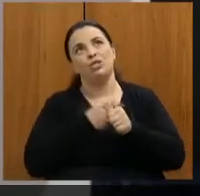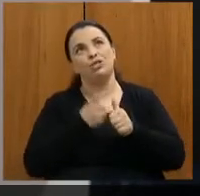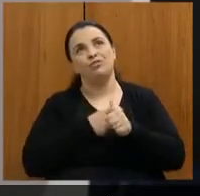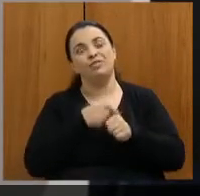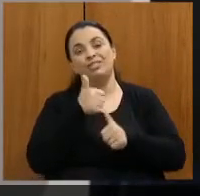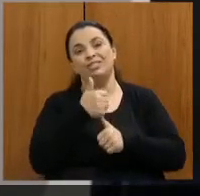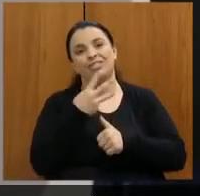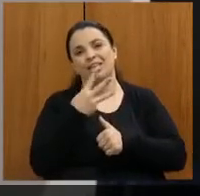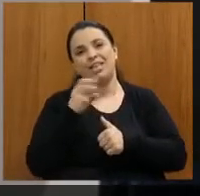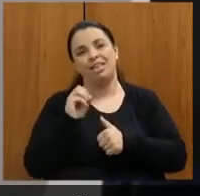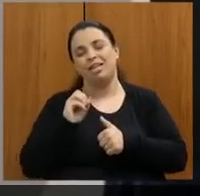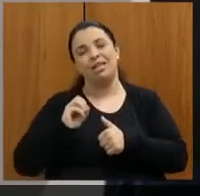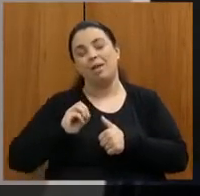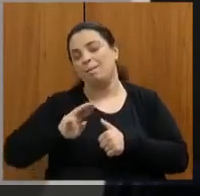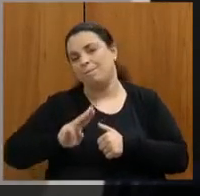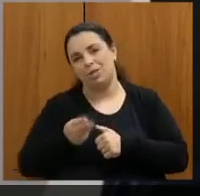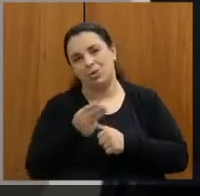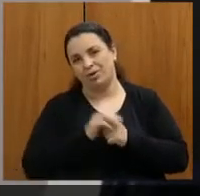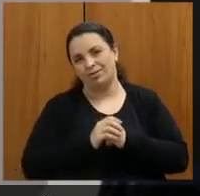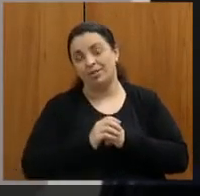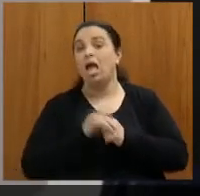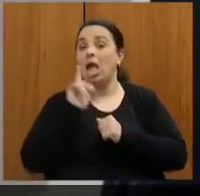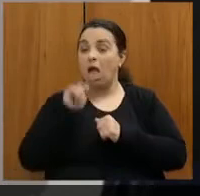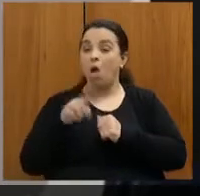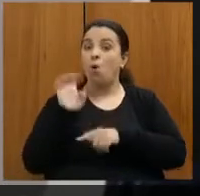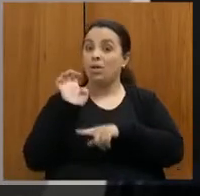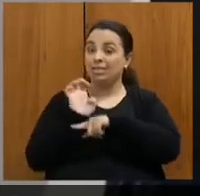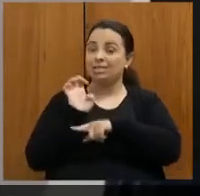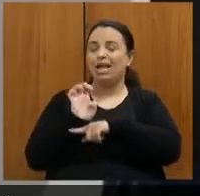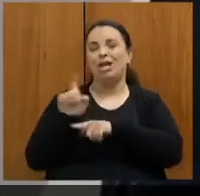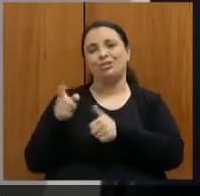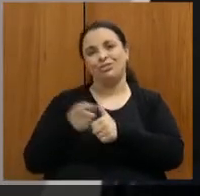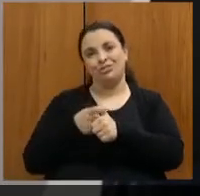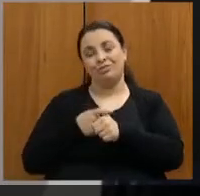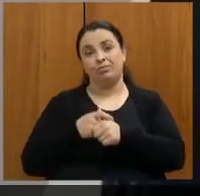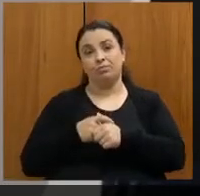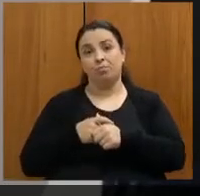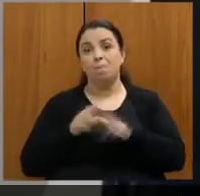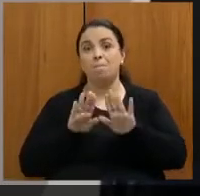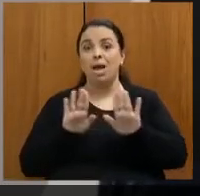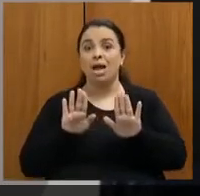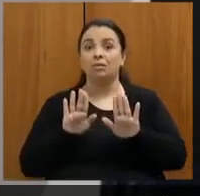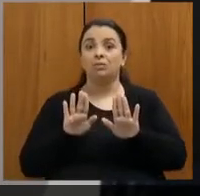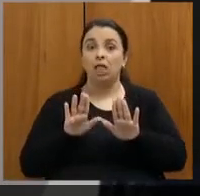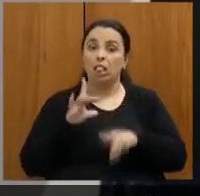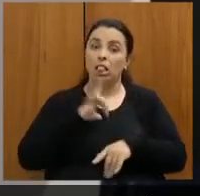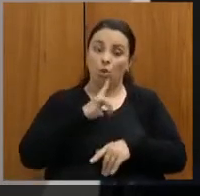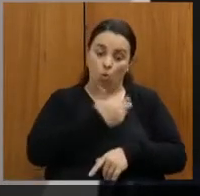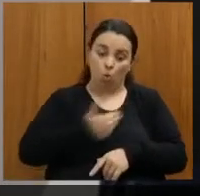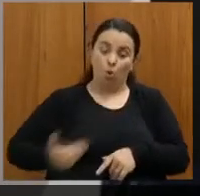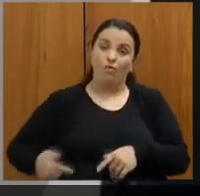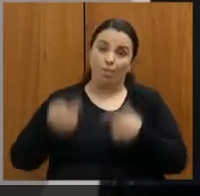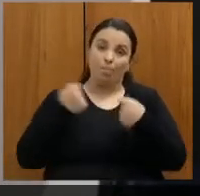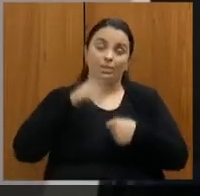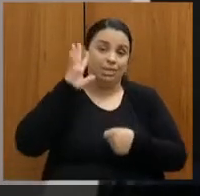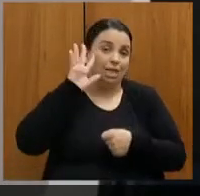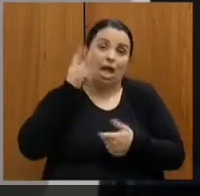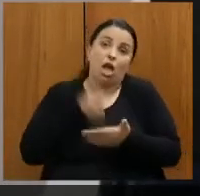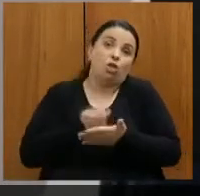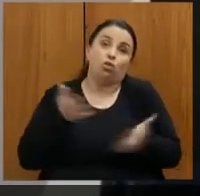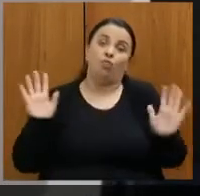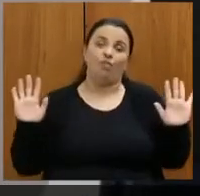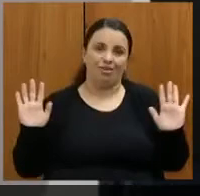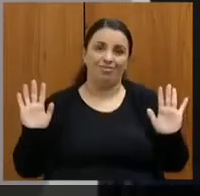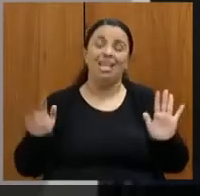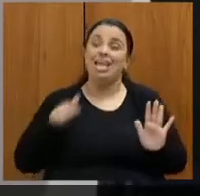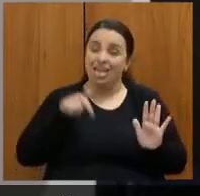e algum governo precisa que resolver e esse Governo está se propondo a resolver o problema dessa dívida é de